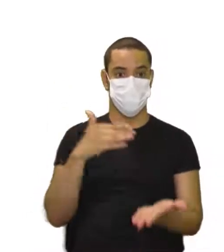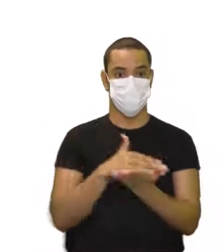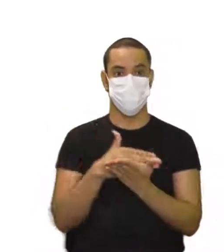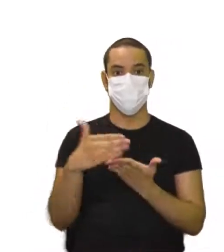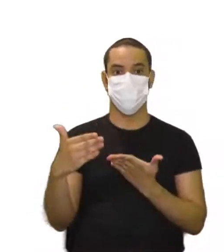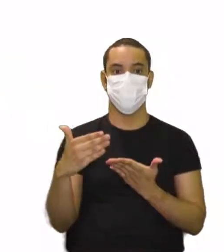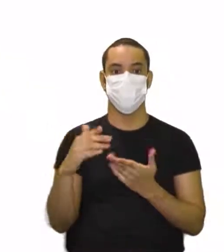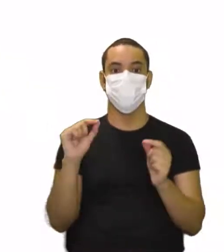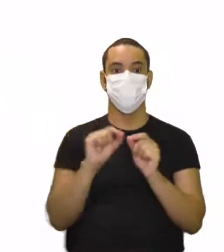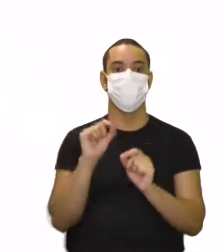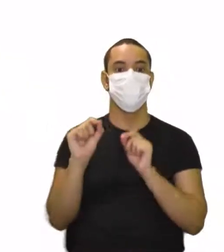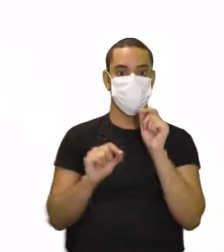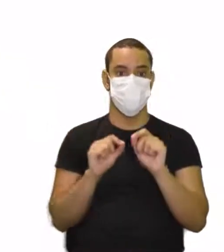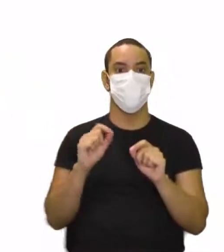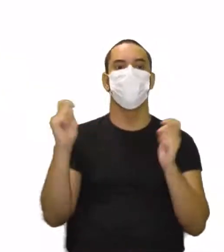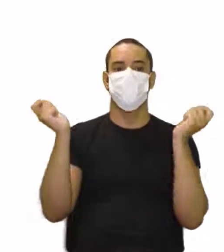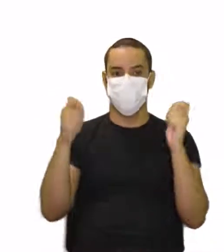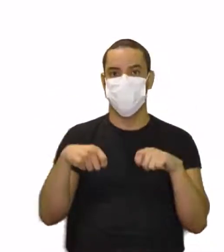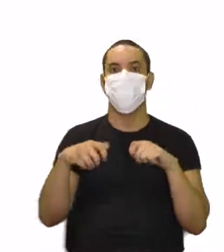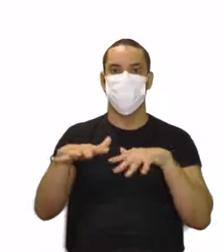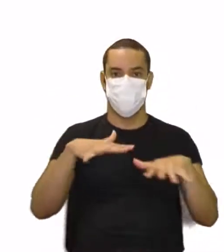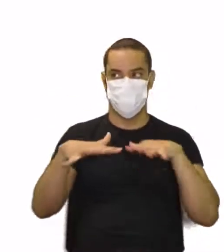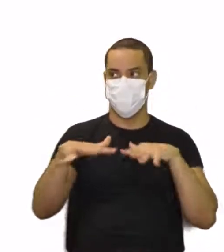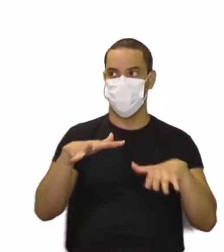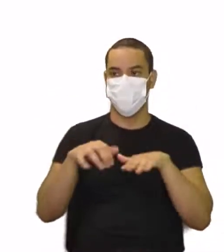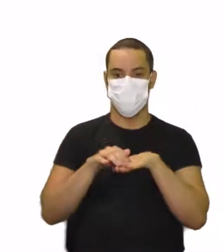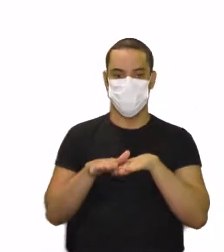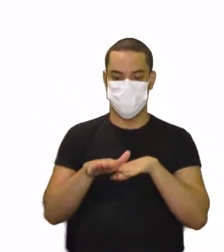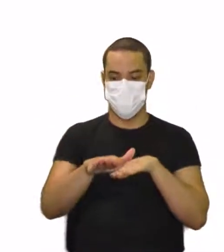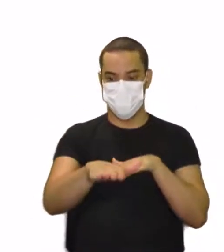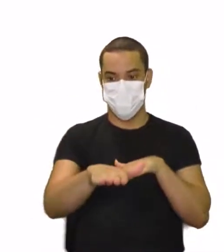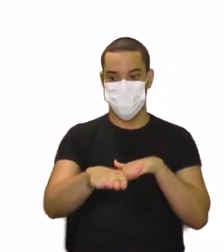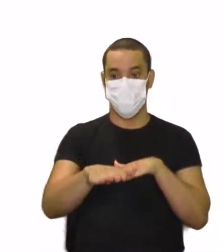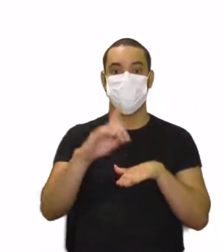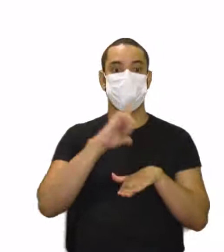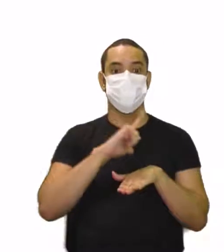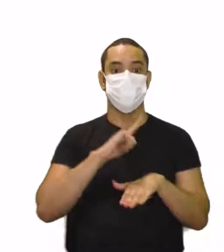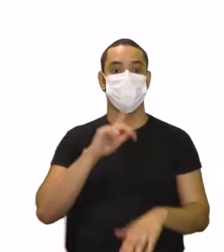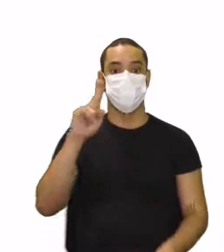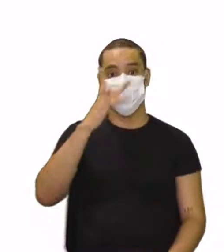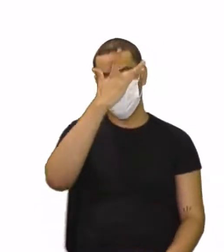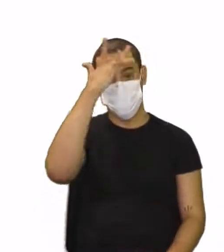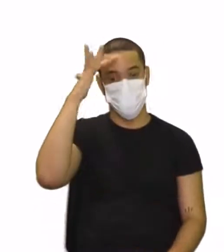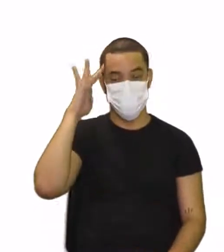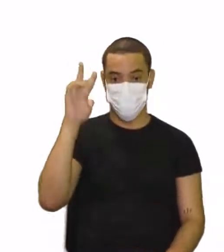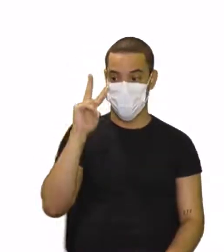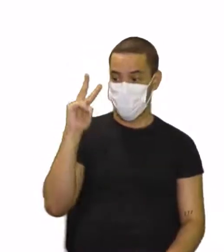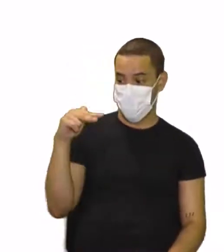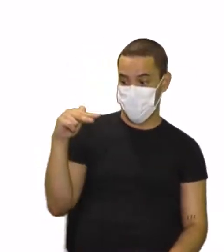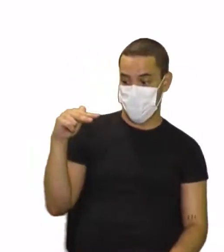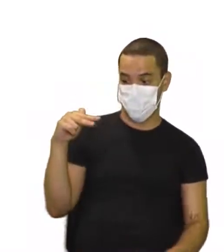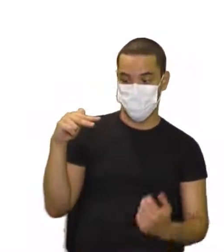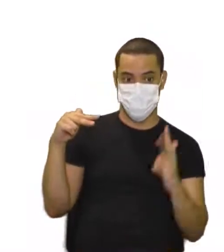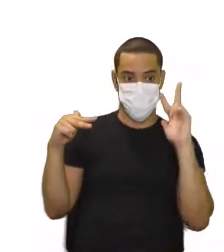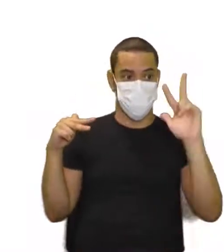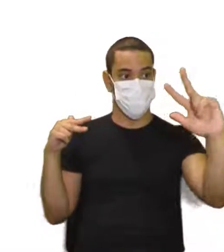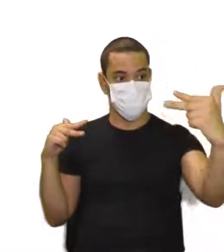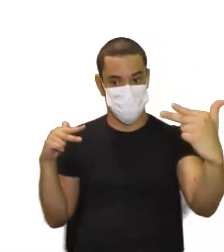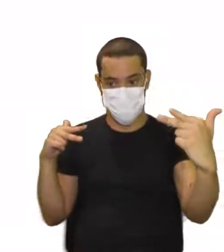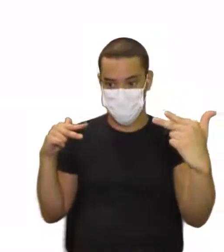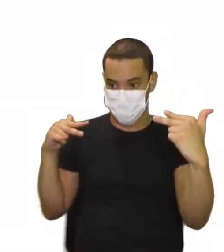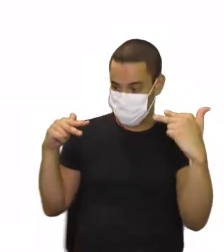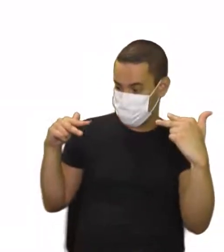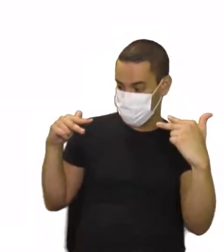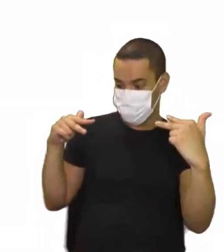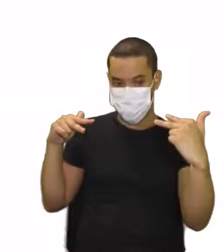que eu posso fazer? Um movimento. Então aqui, ó, eu posso ter duas pessoas observando de forma diferente.